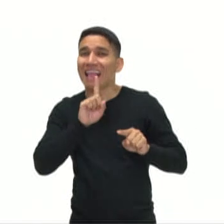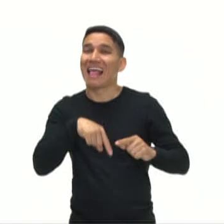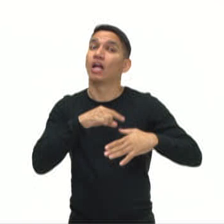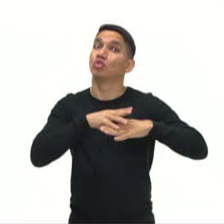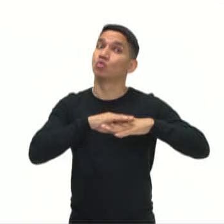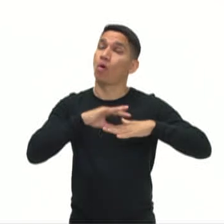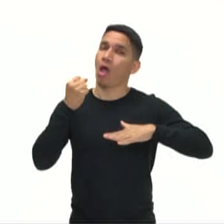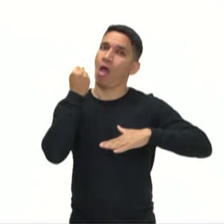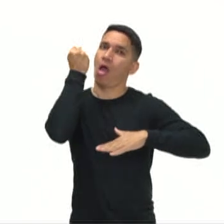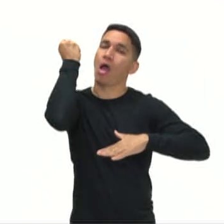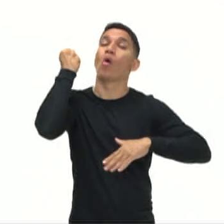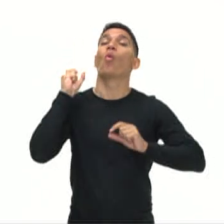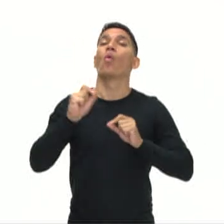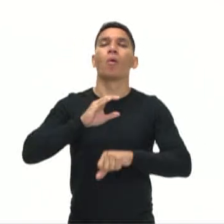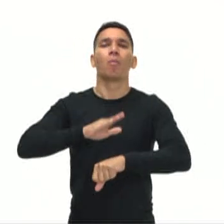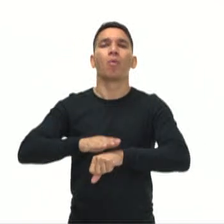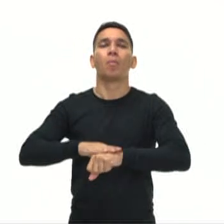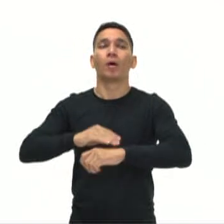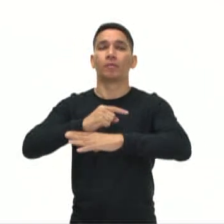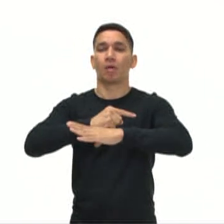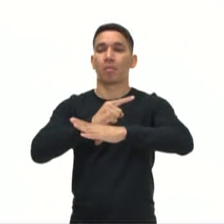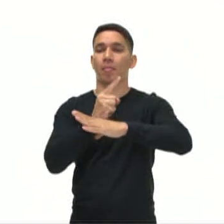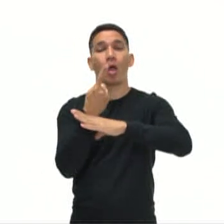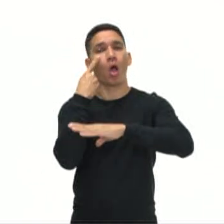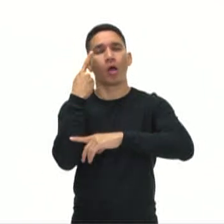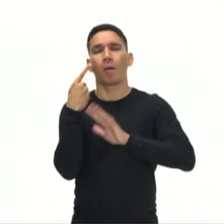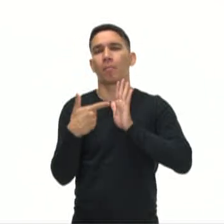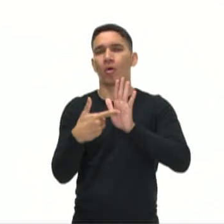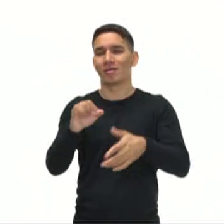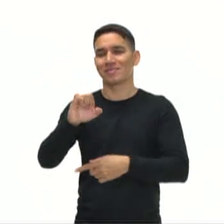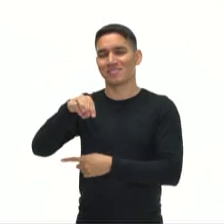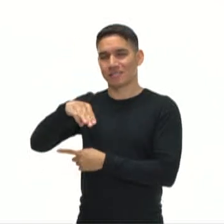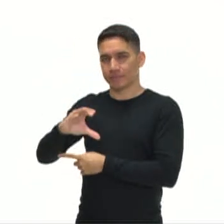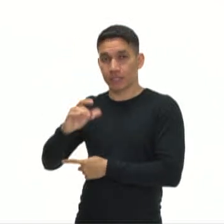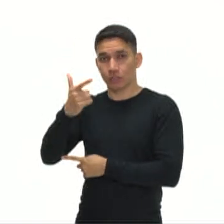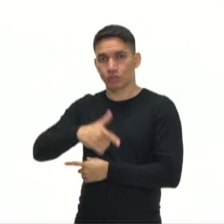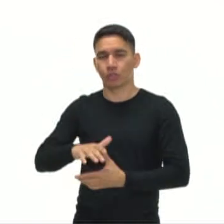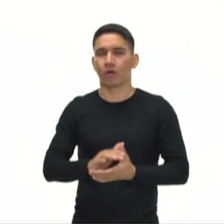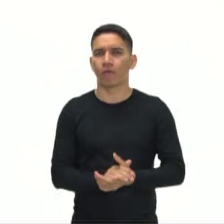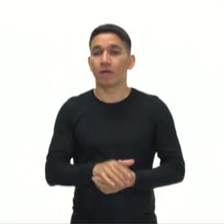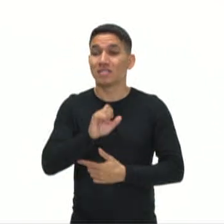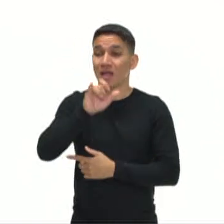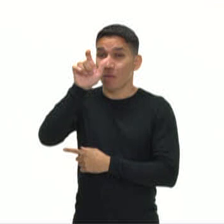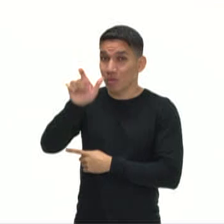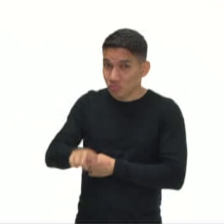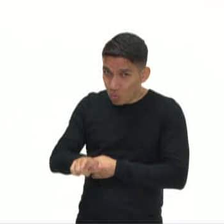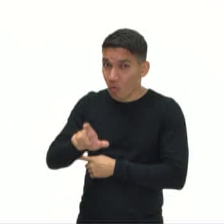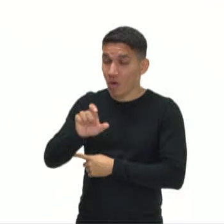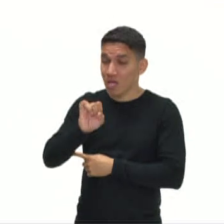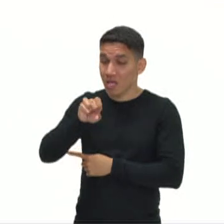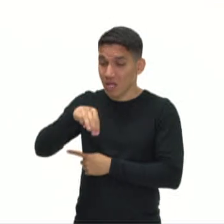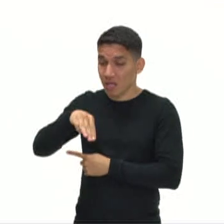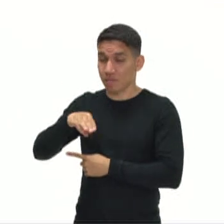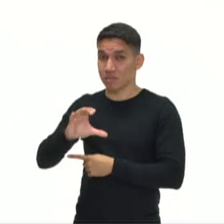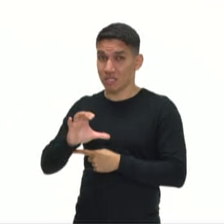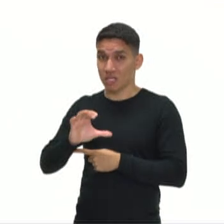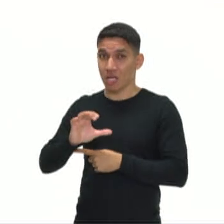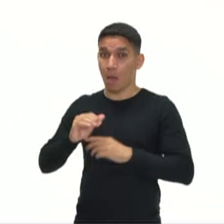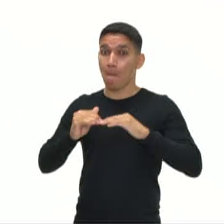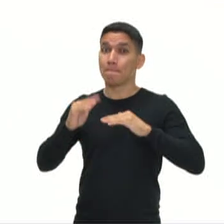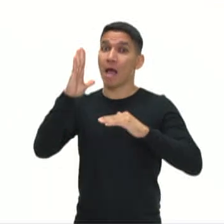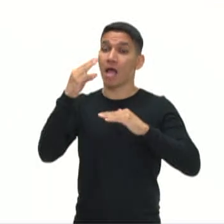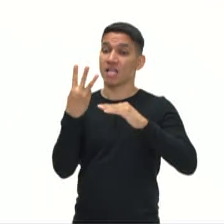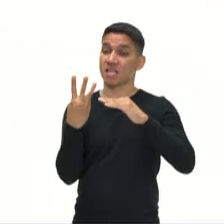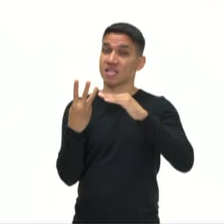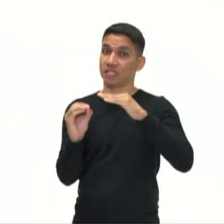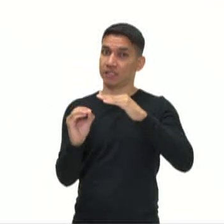grave quando, olha o IMC aqui, ó. Quando o IMC do indivíduo se apresenta superior a 30. Tá,